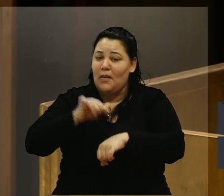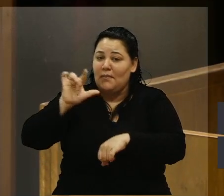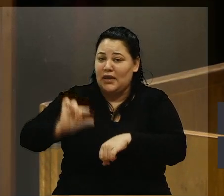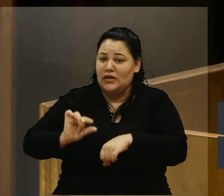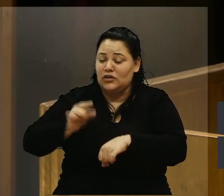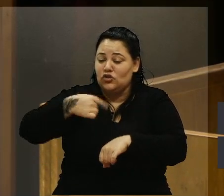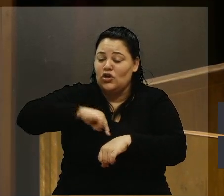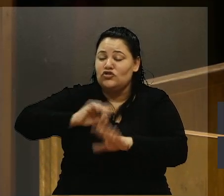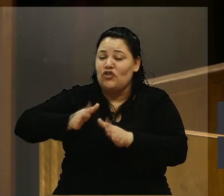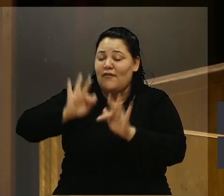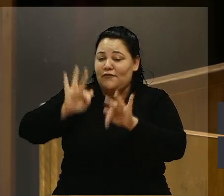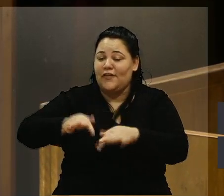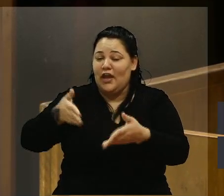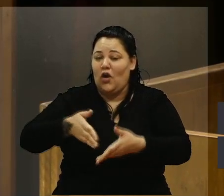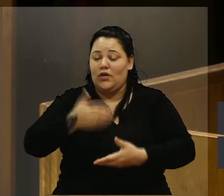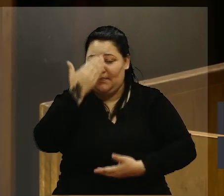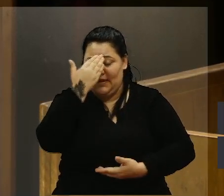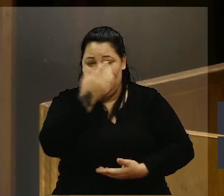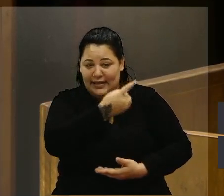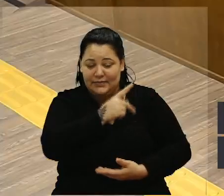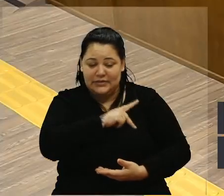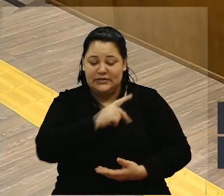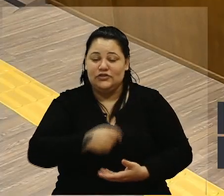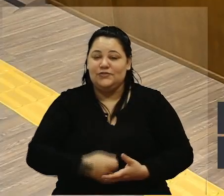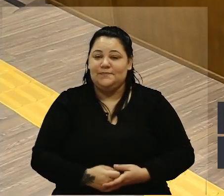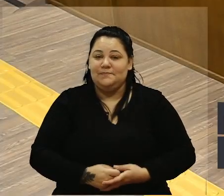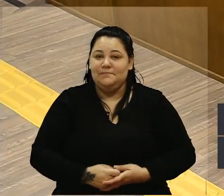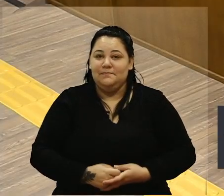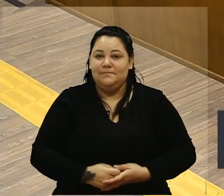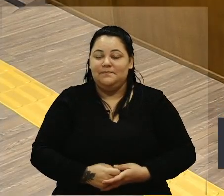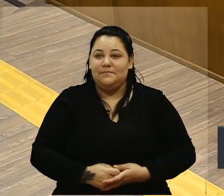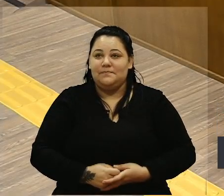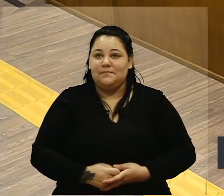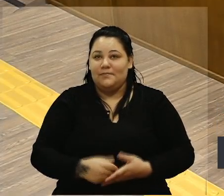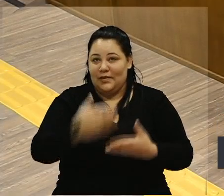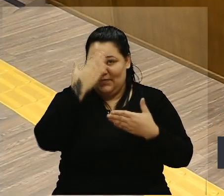está finalizando aqui. Obrigado, presidente. Obrigado, vereador Pedro Rodrigues.